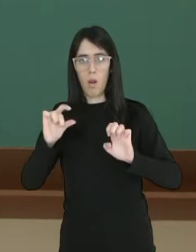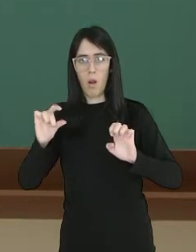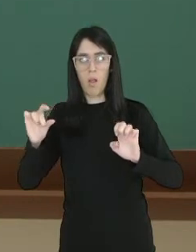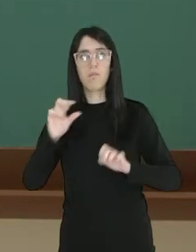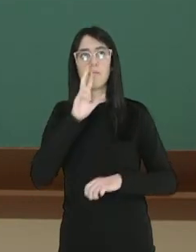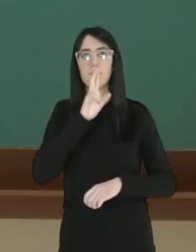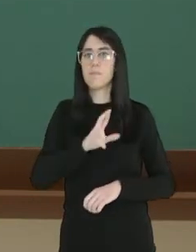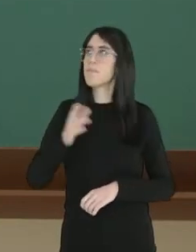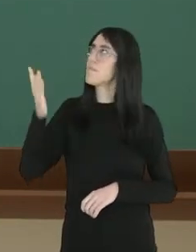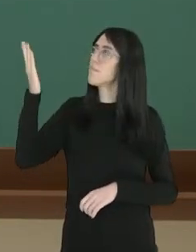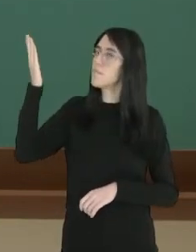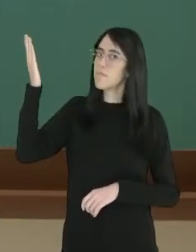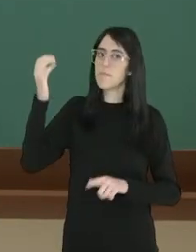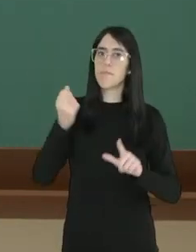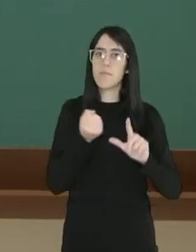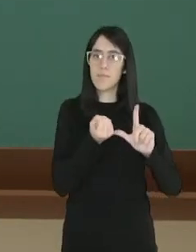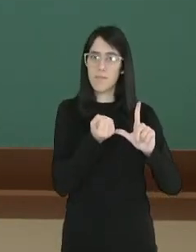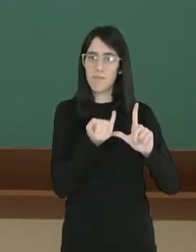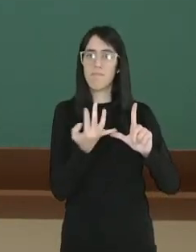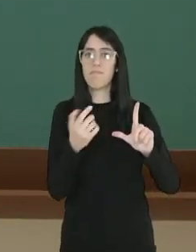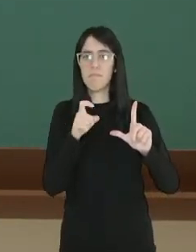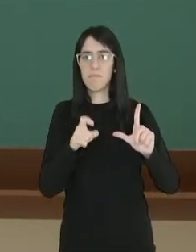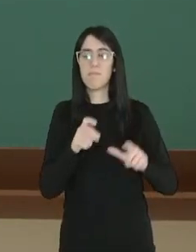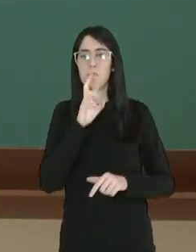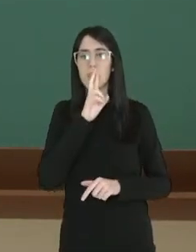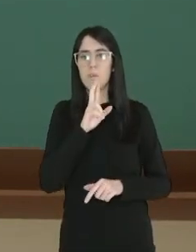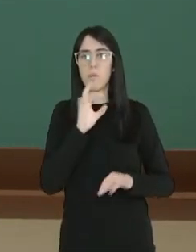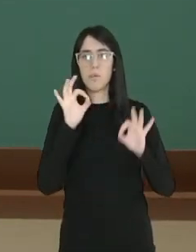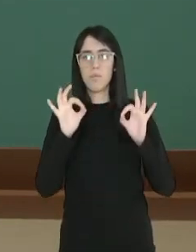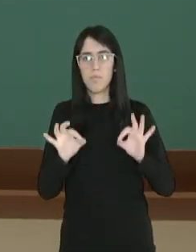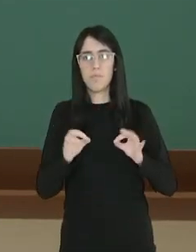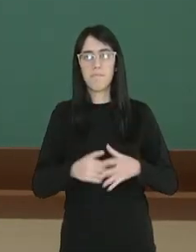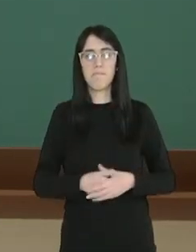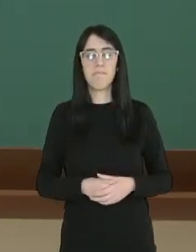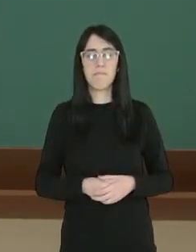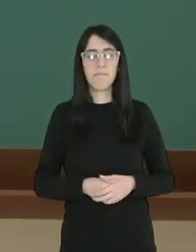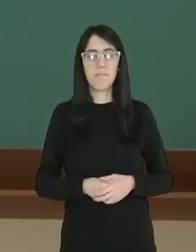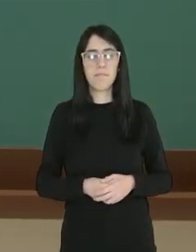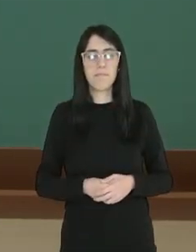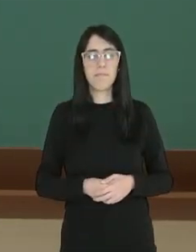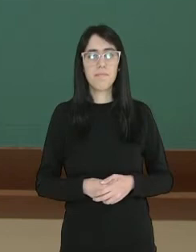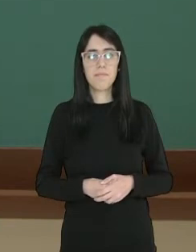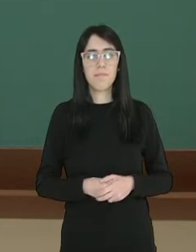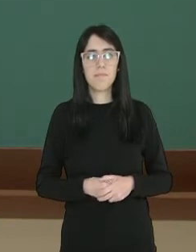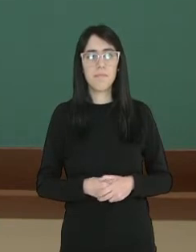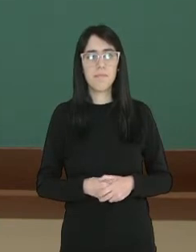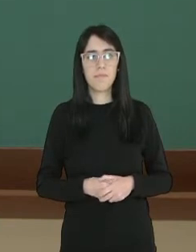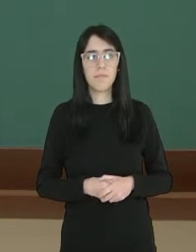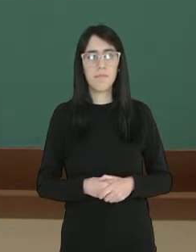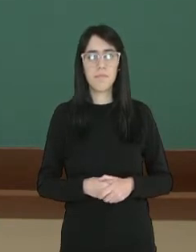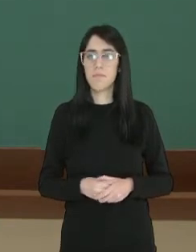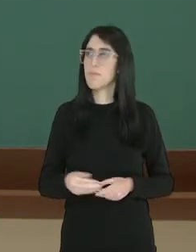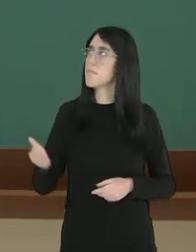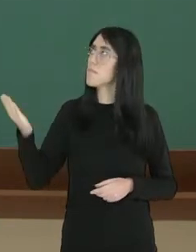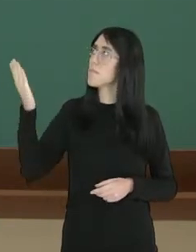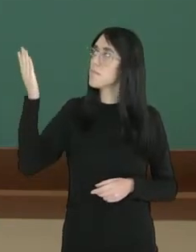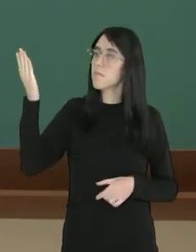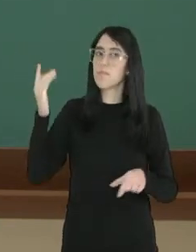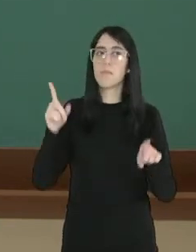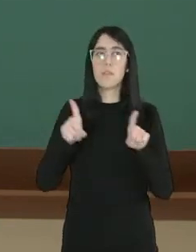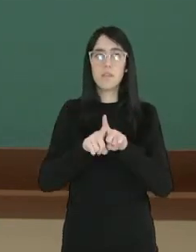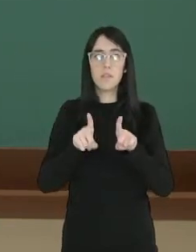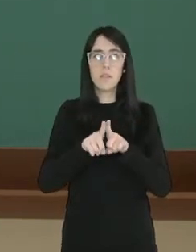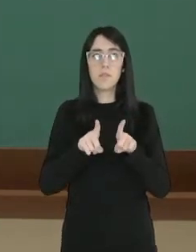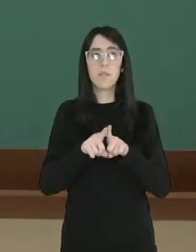resulta no logaritmando, né? Que poderia usar log também aqui. Idem para o próximo, pessoal.